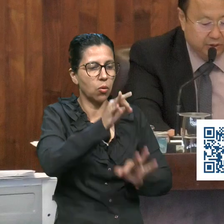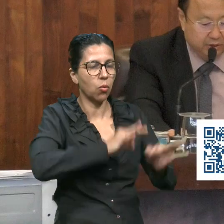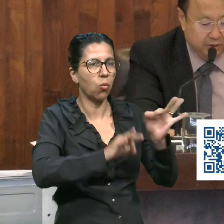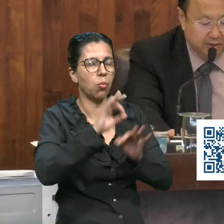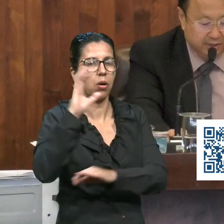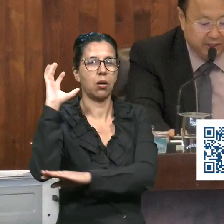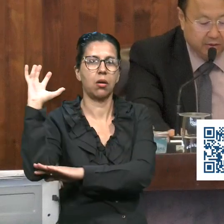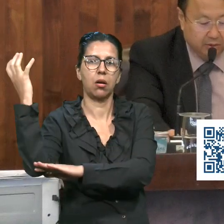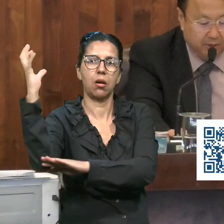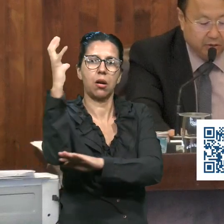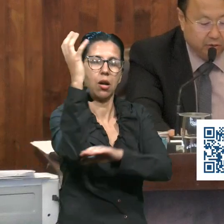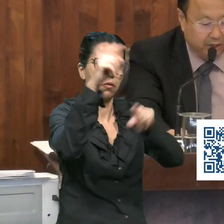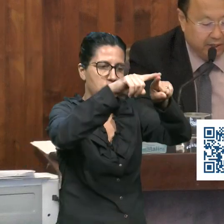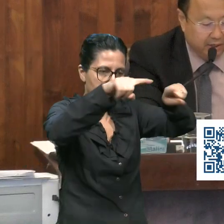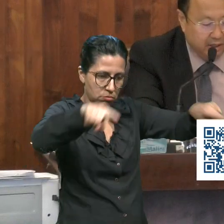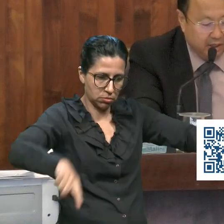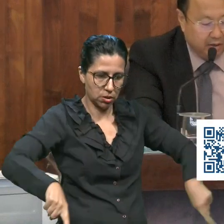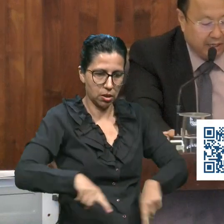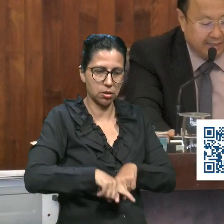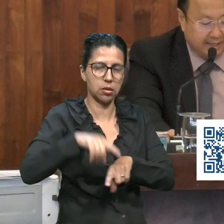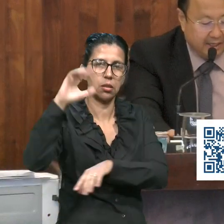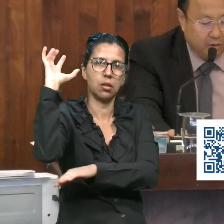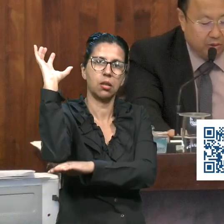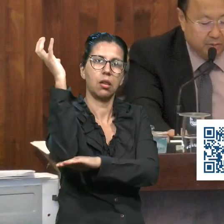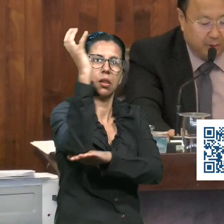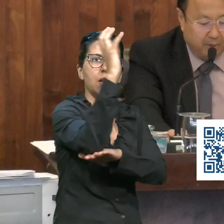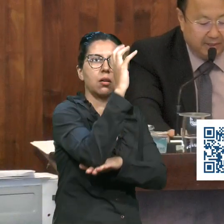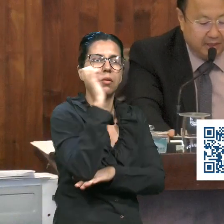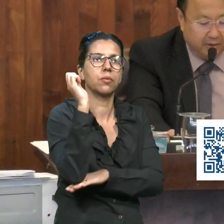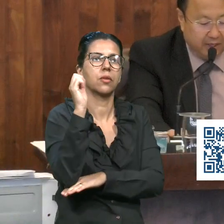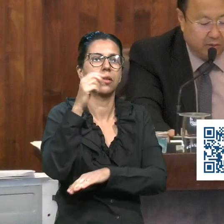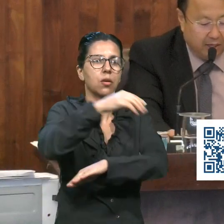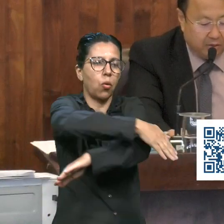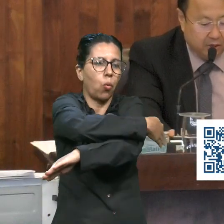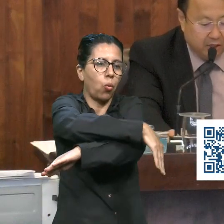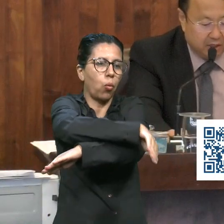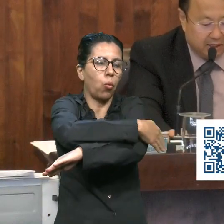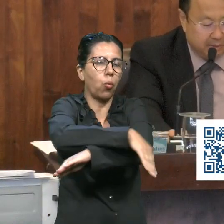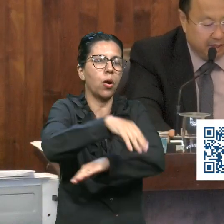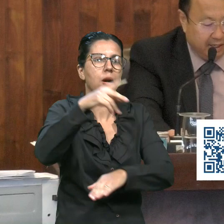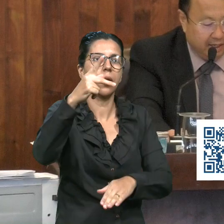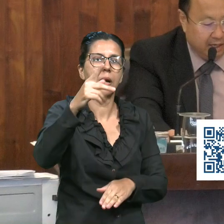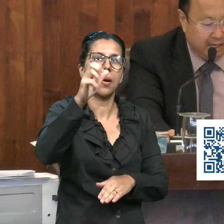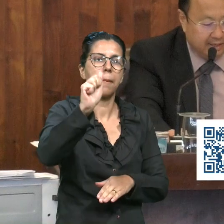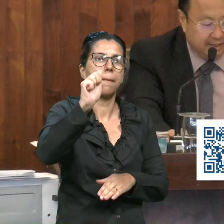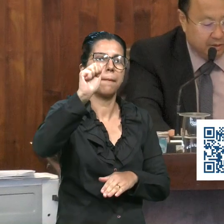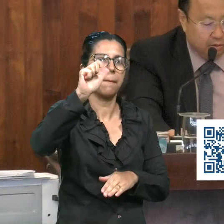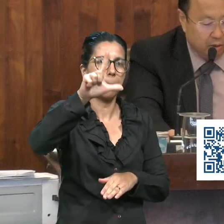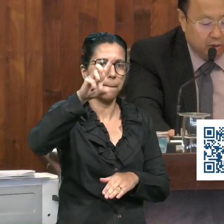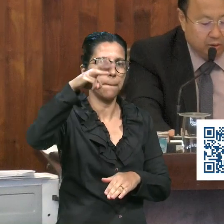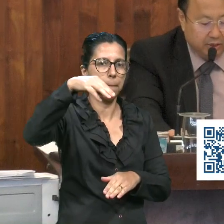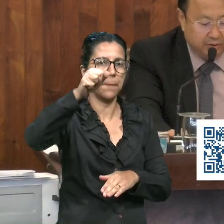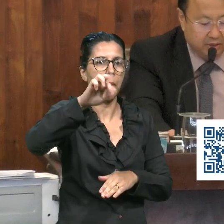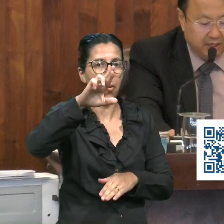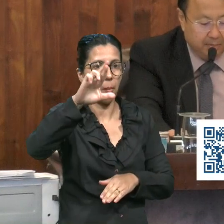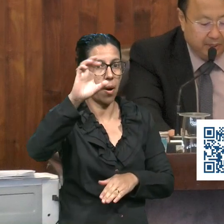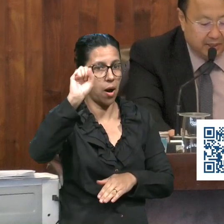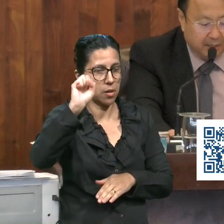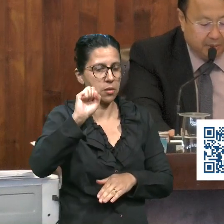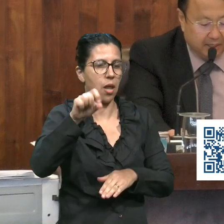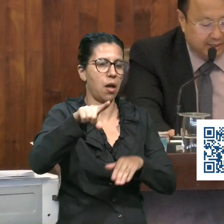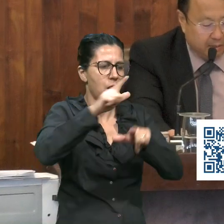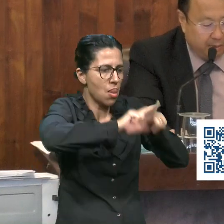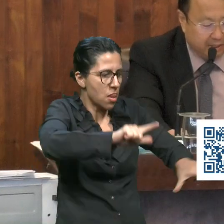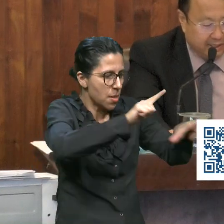Praça Luciano Ribeiro Nogueira, localizada na Rua dos Palmares 54, Jardim Marília, realizando o serviço de